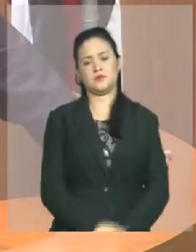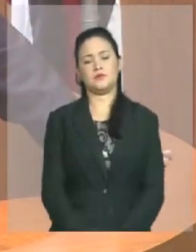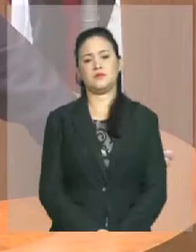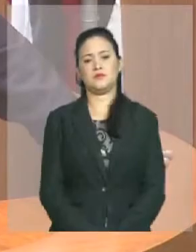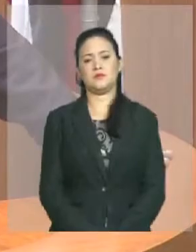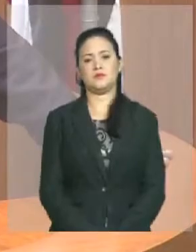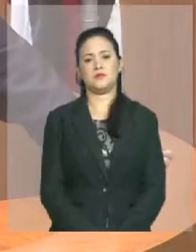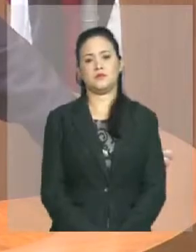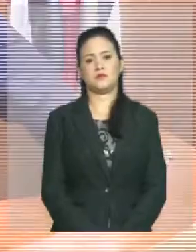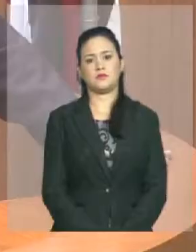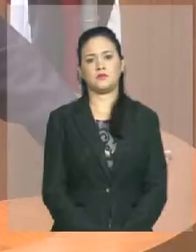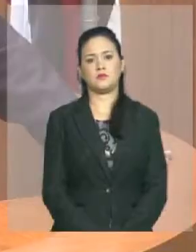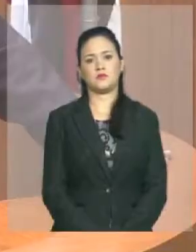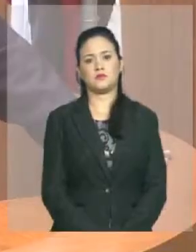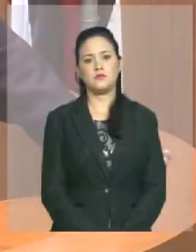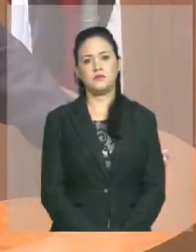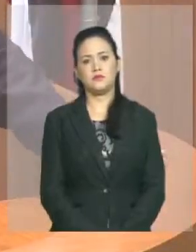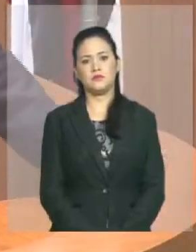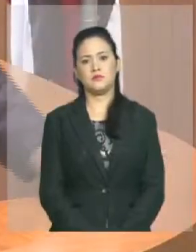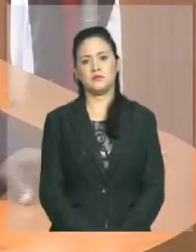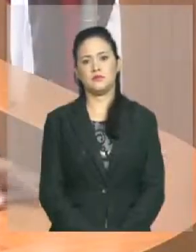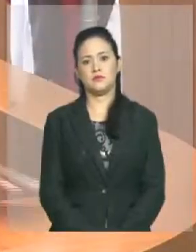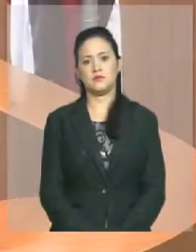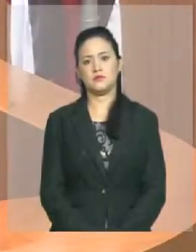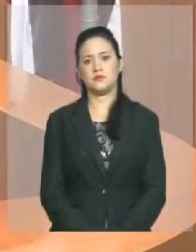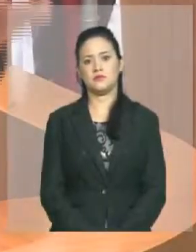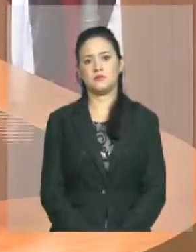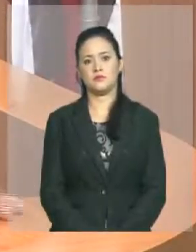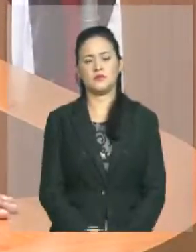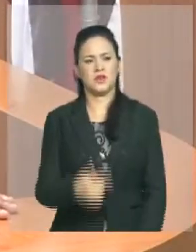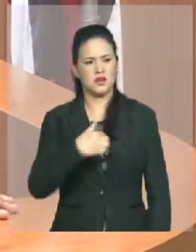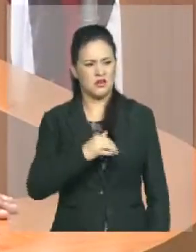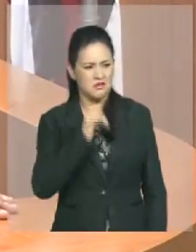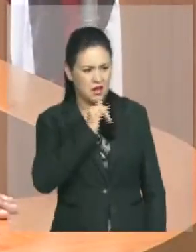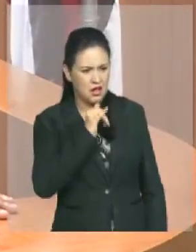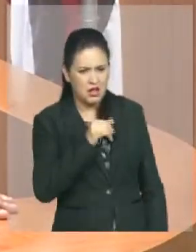Não vou ser aqui hipócrita e dizer que está tudo bem.